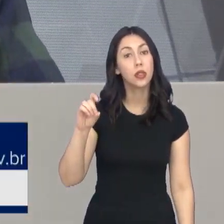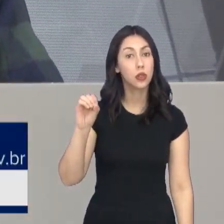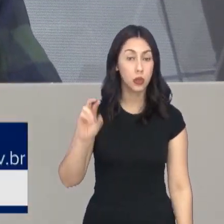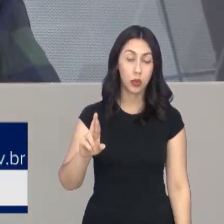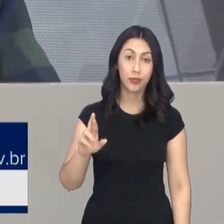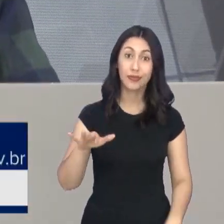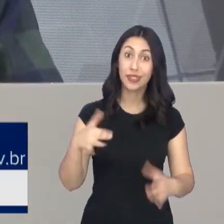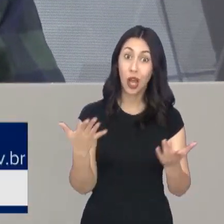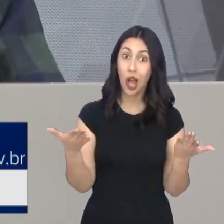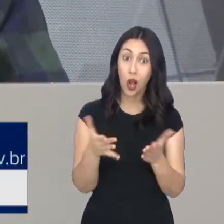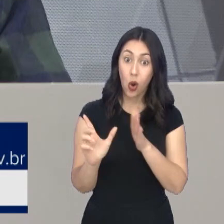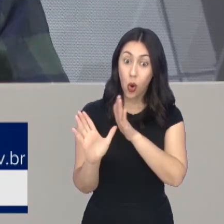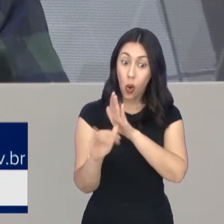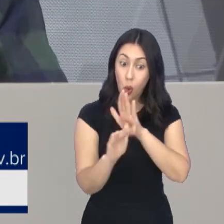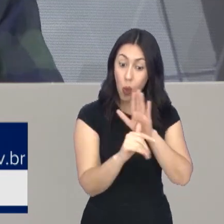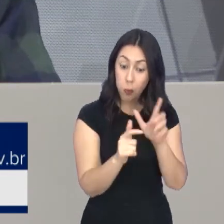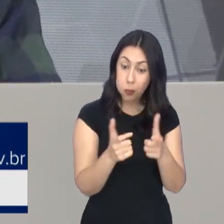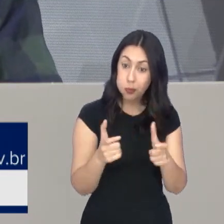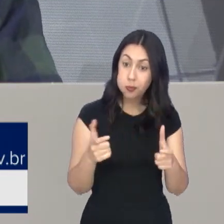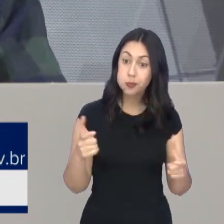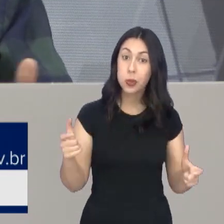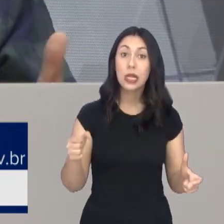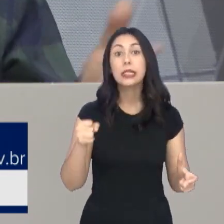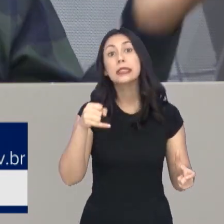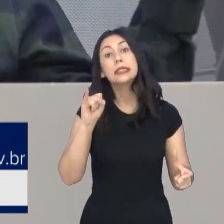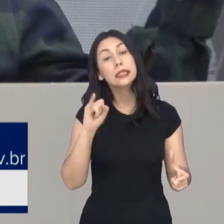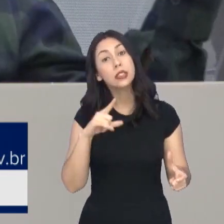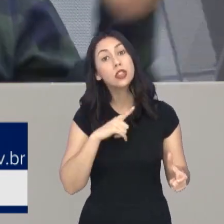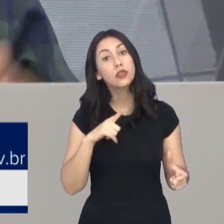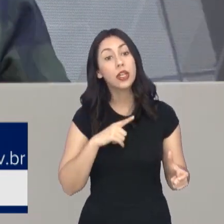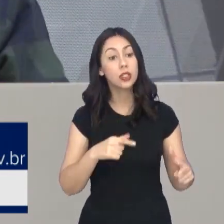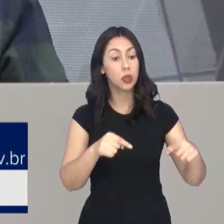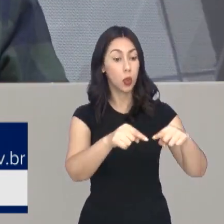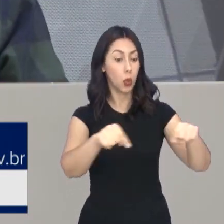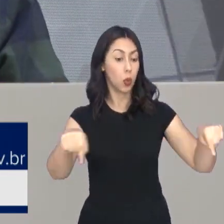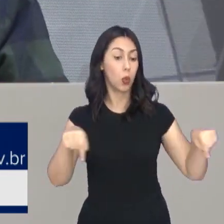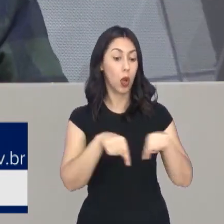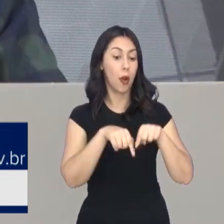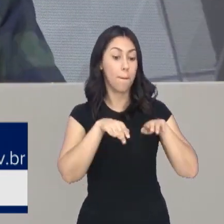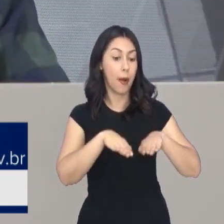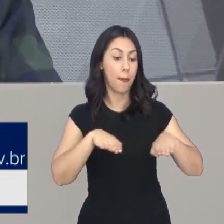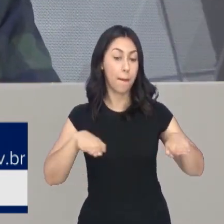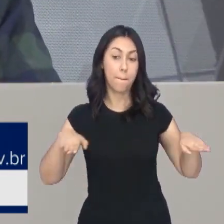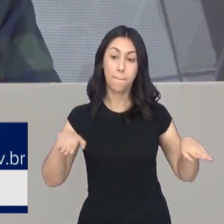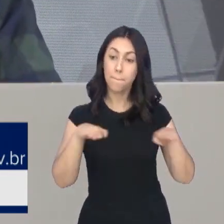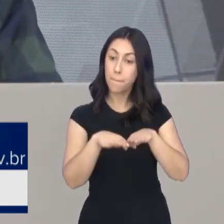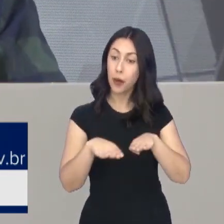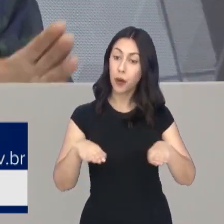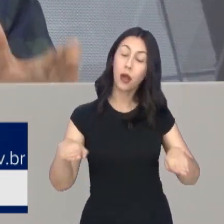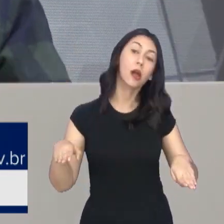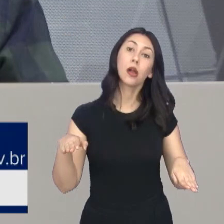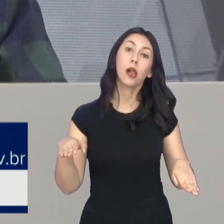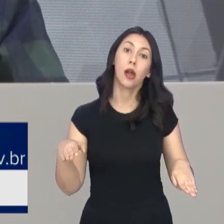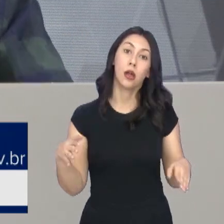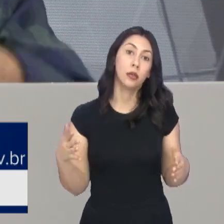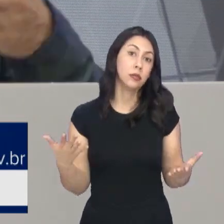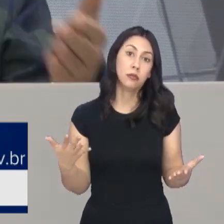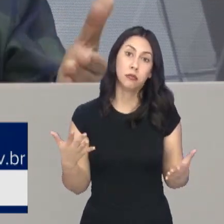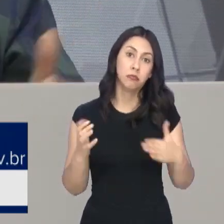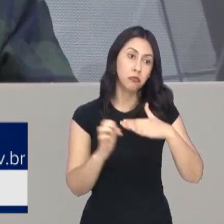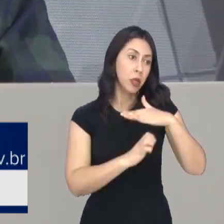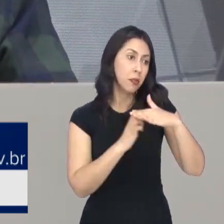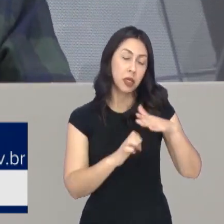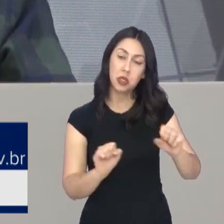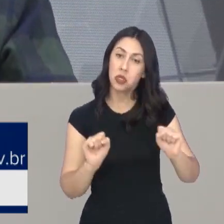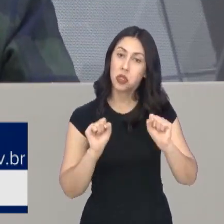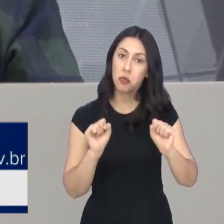em São José dos Campos, e se tivesse um estacionamento ali onde nós estamos propondo, a prefeitura não vai colocar nada, é uma empresa que